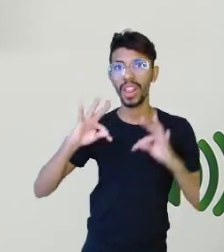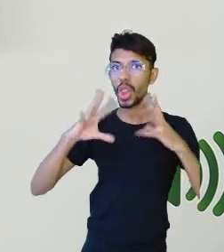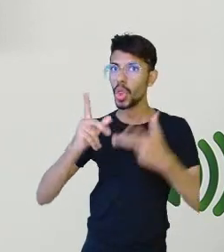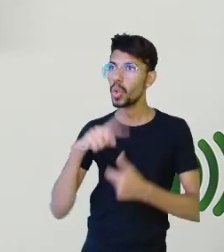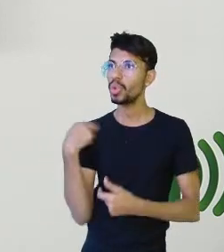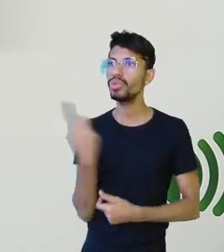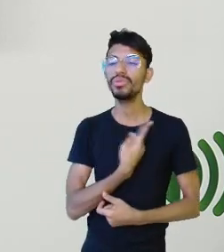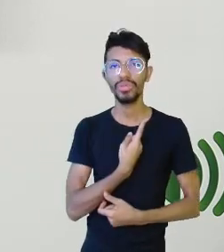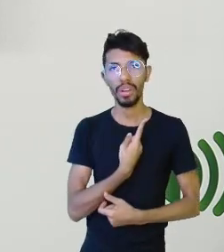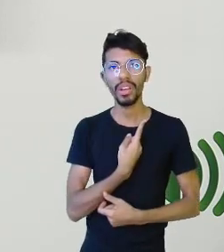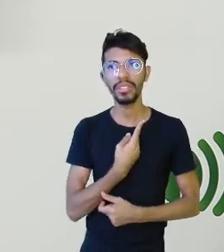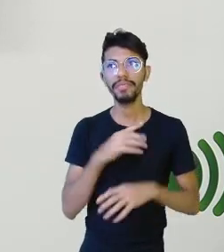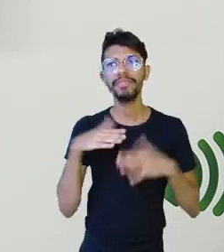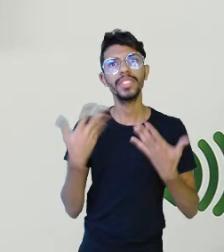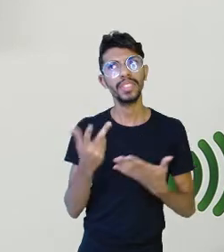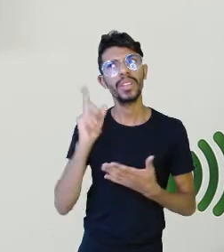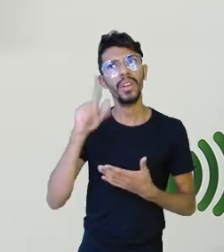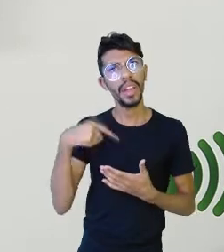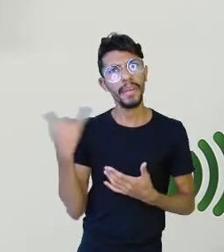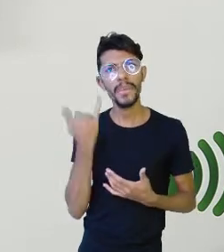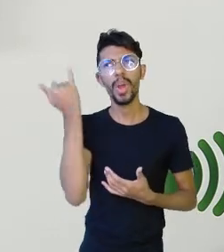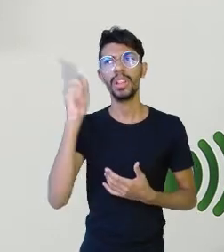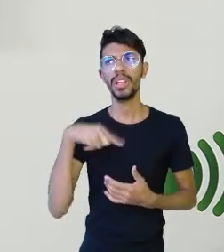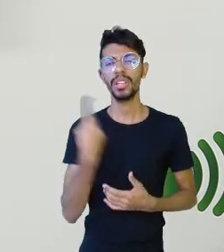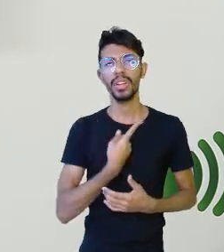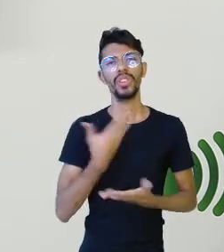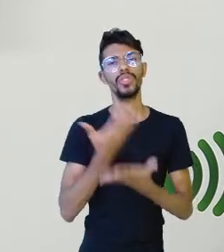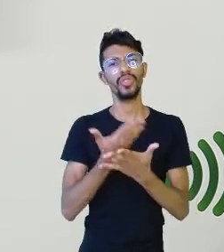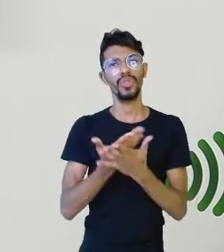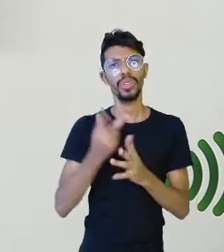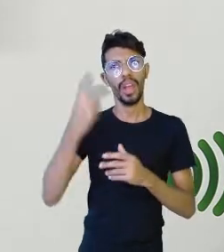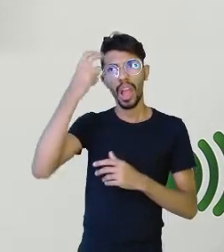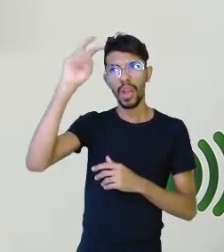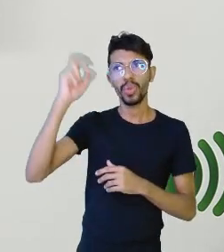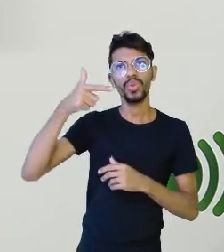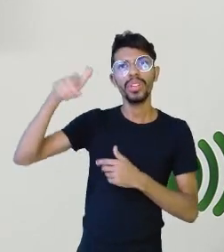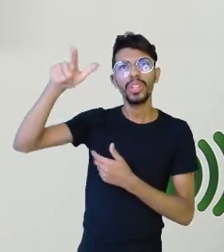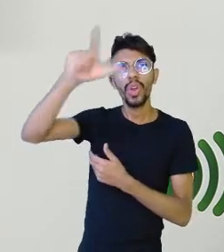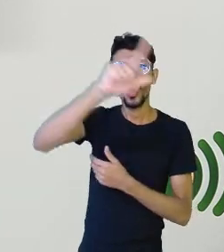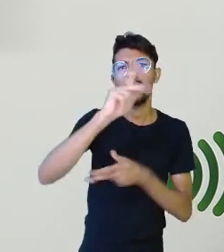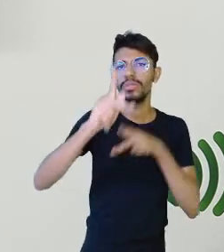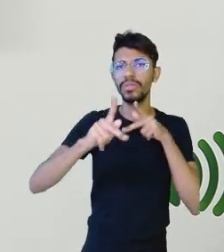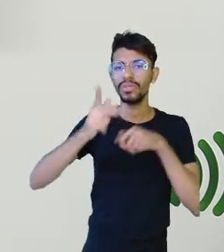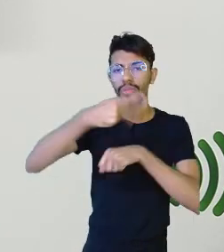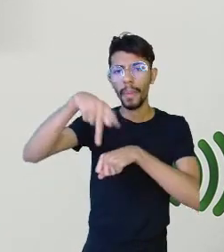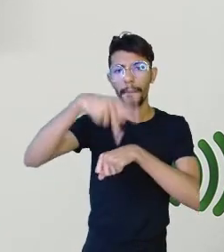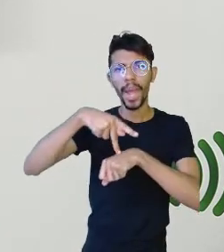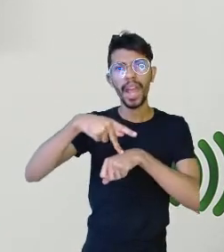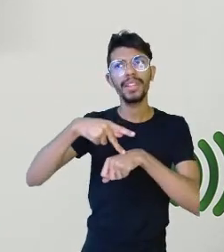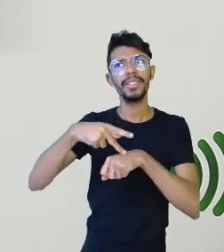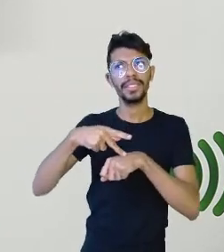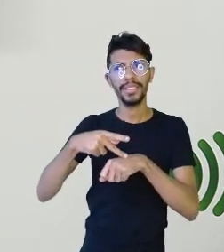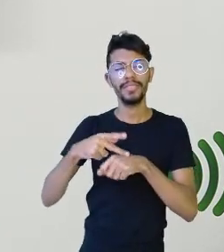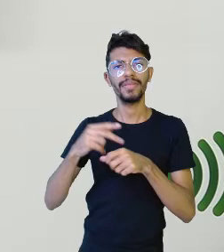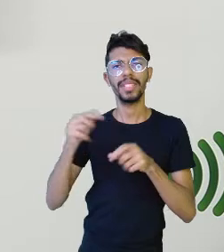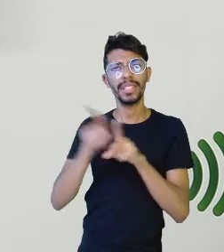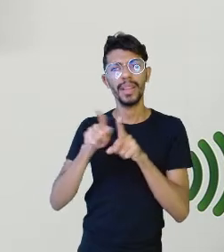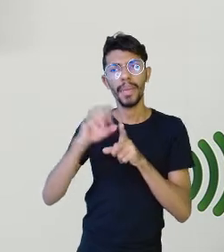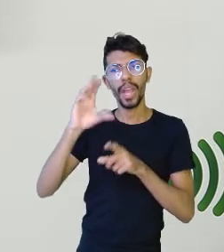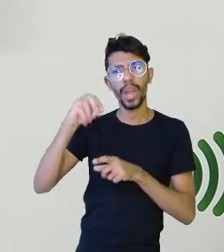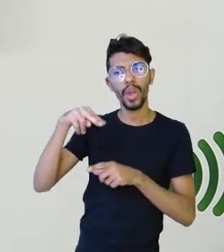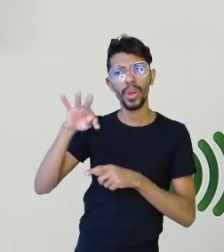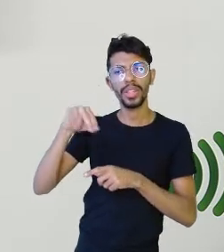veja como é válido a gente estudar a cultura de outros países, de outros continentes, como enriquece o